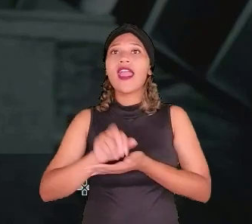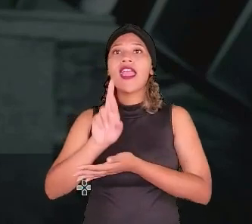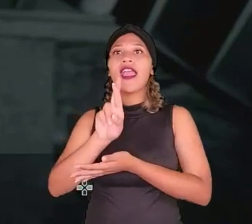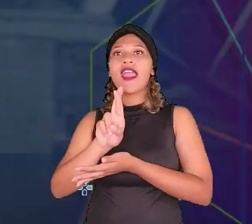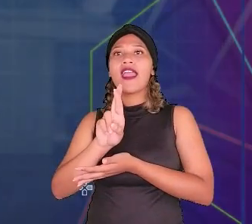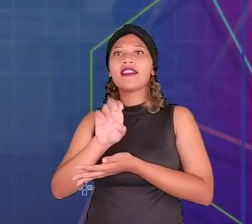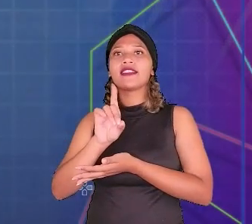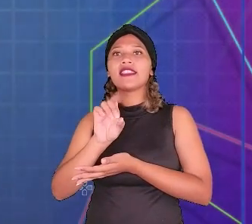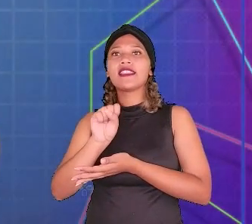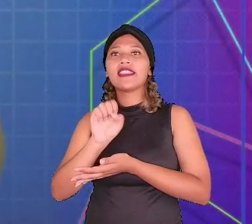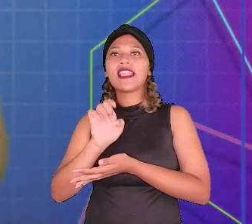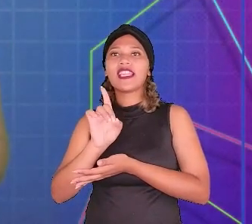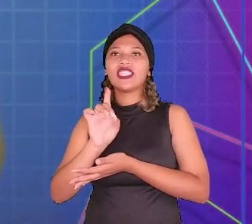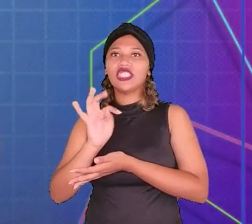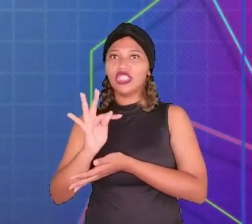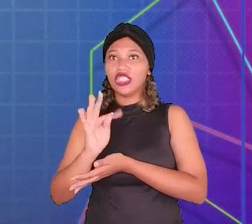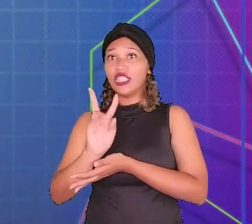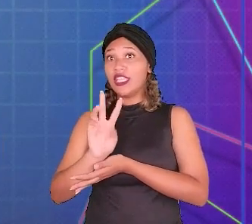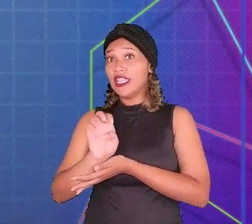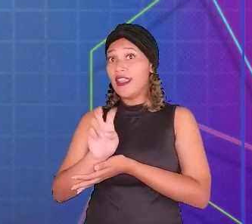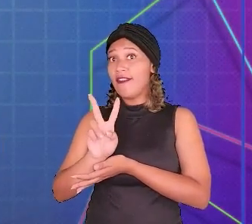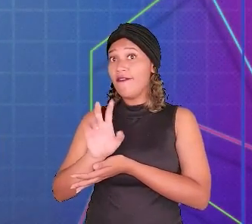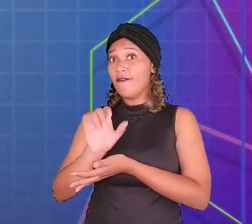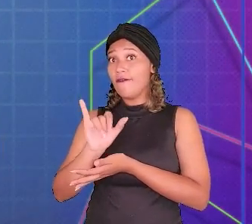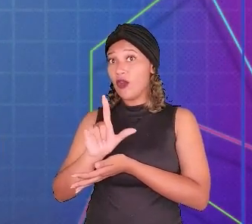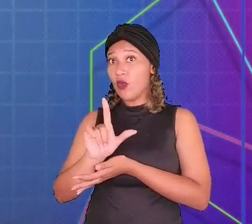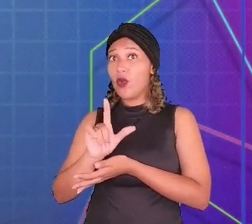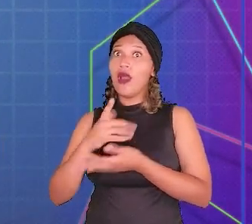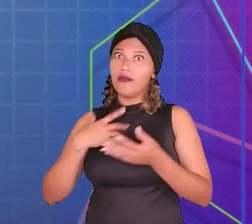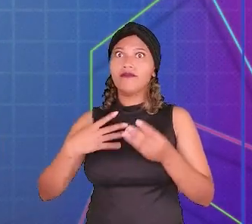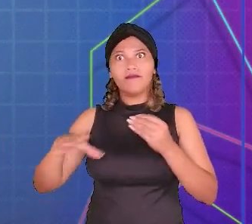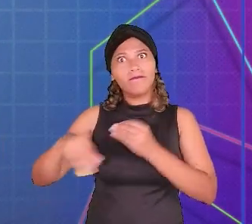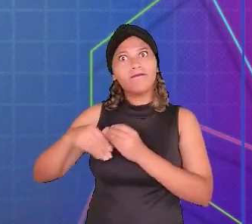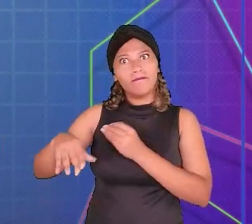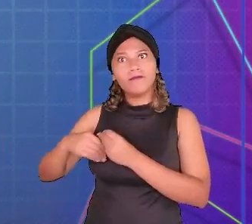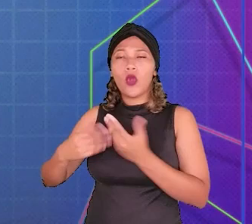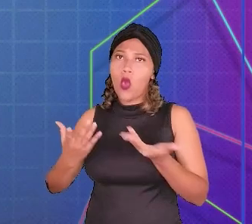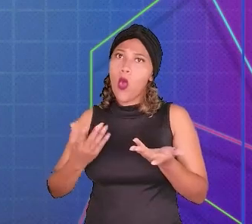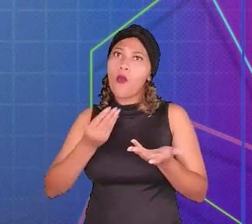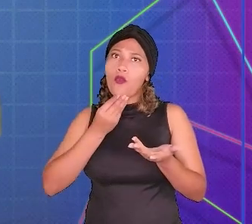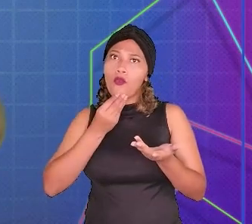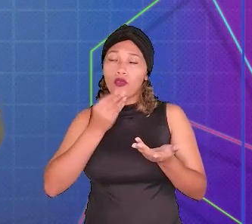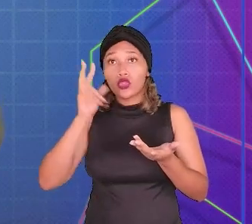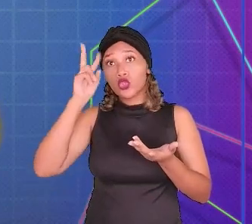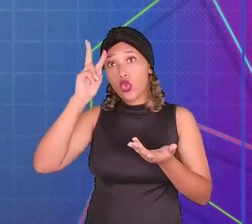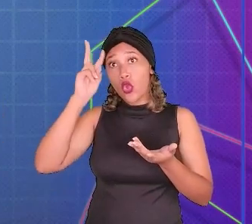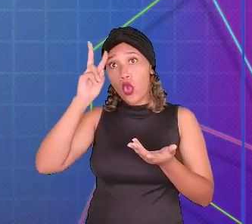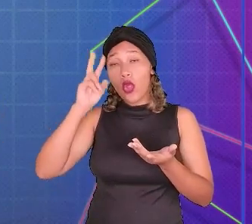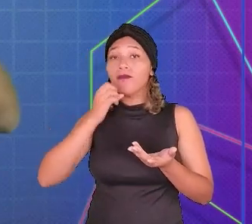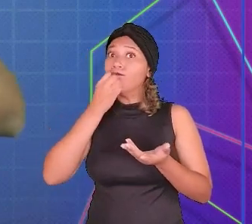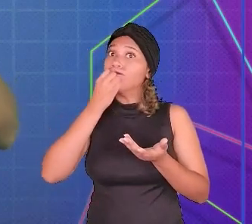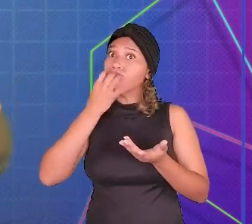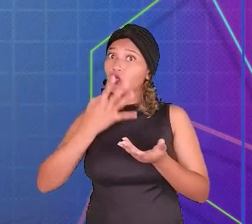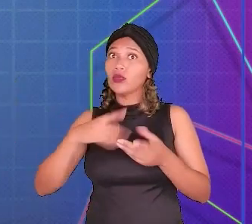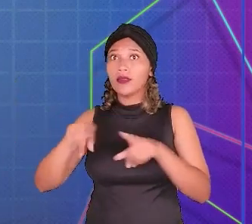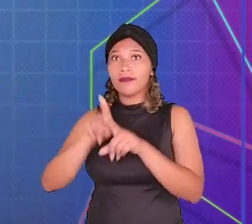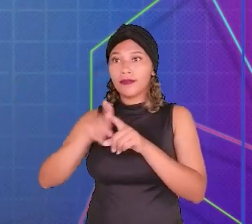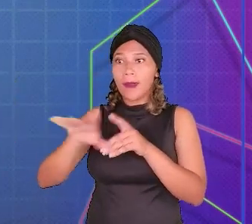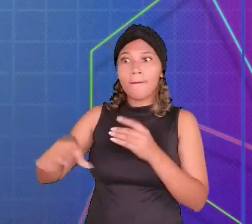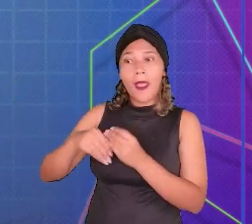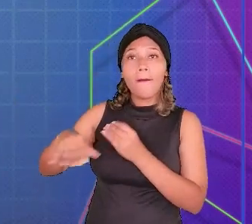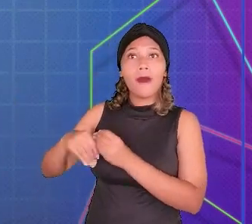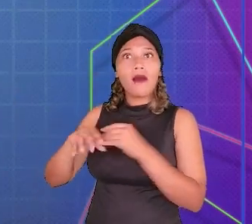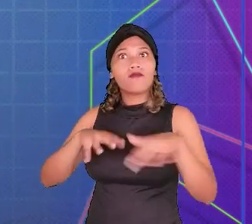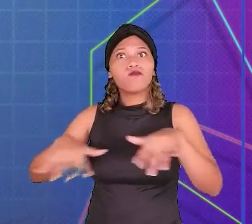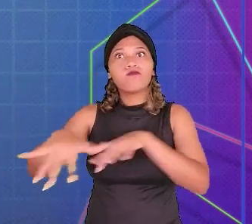Mas eu deixo claro, a construção de lores enriquece o game, claramente. Jogos de história ficam muito mais interessantes